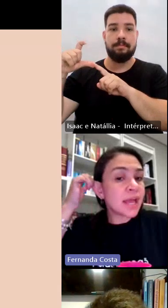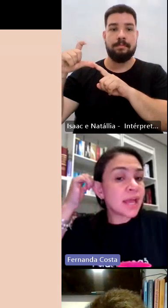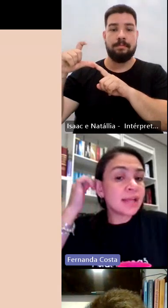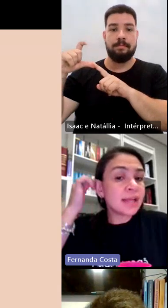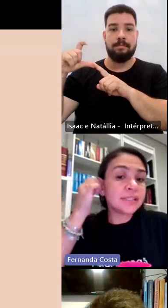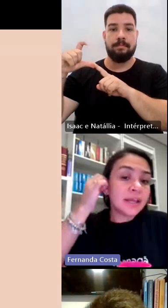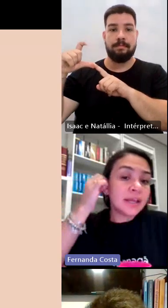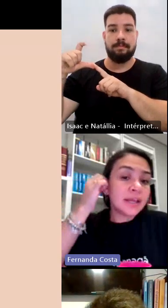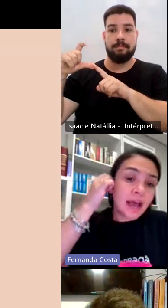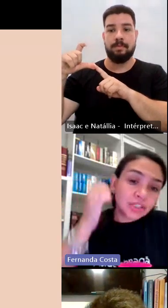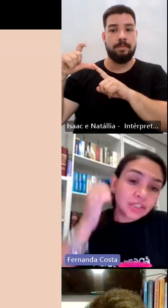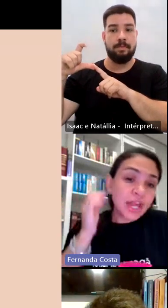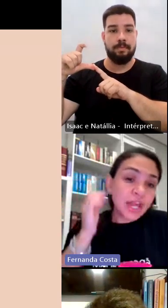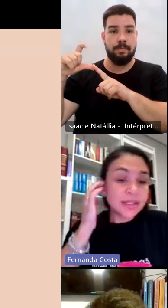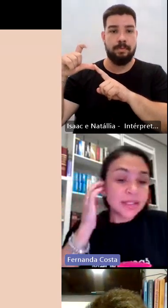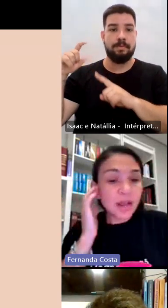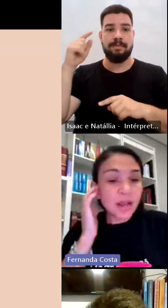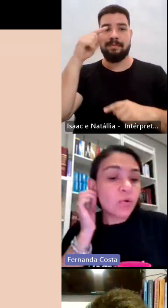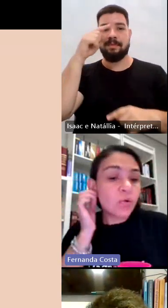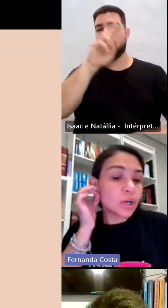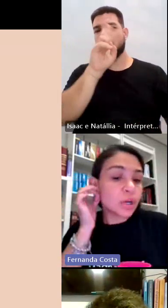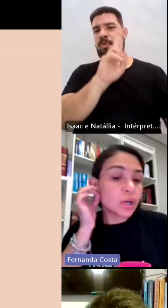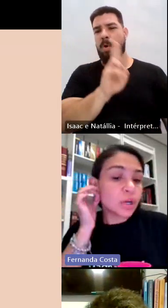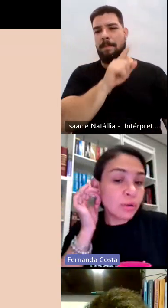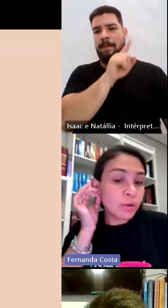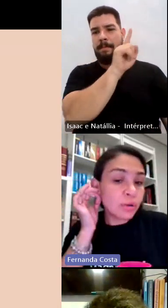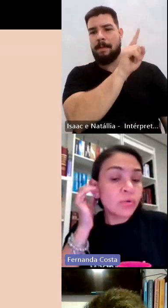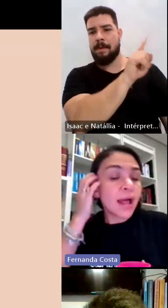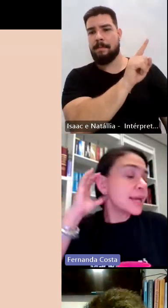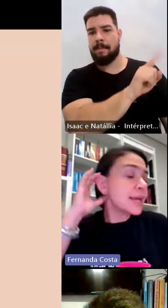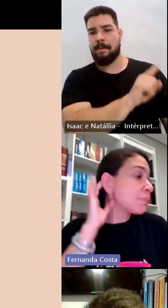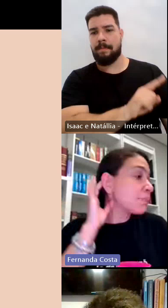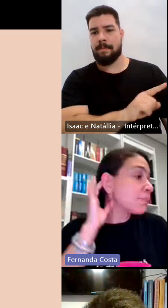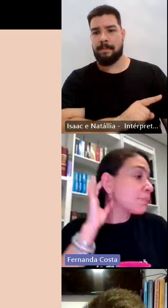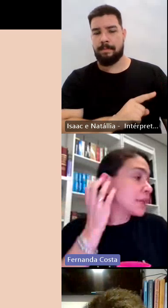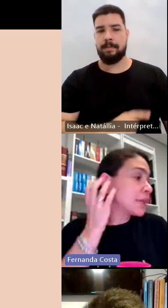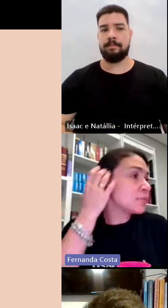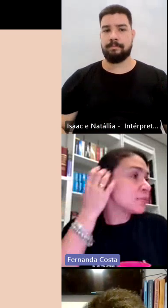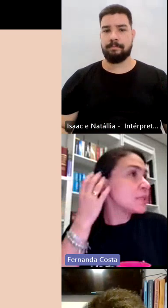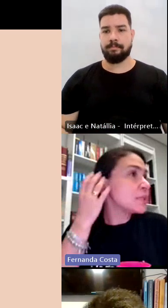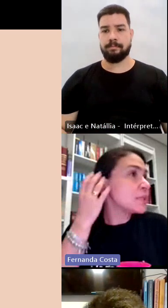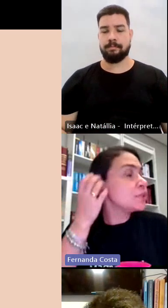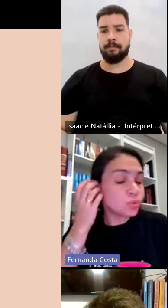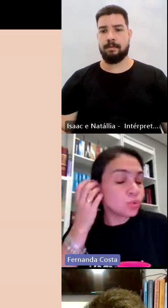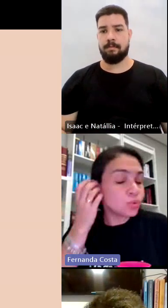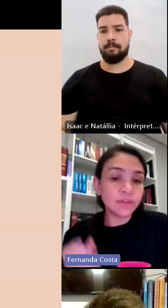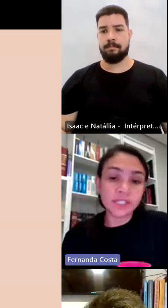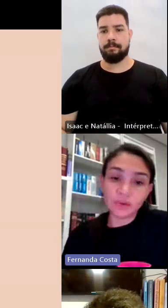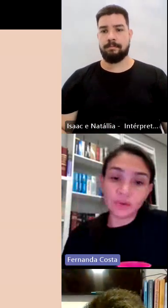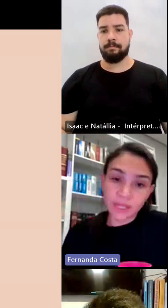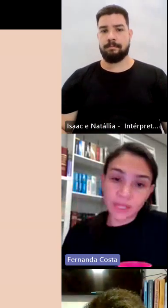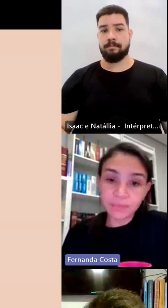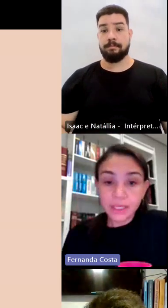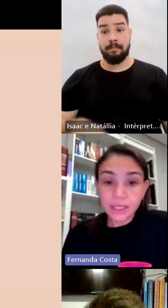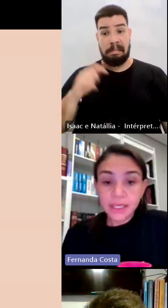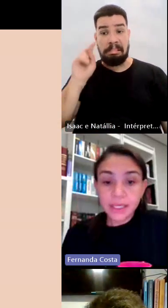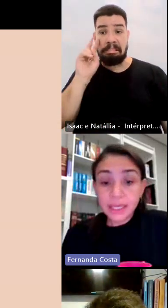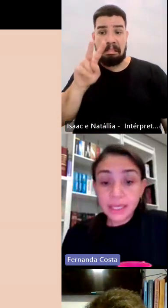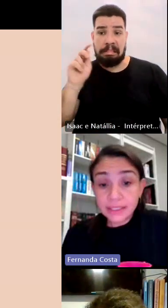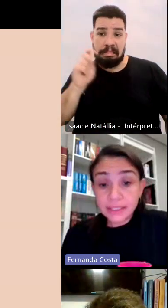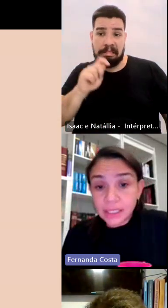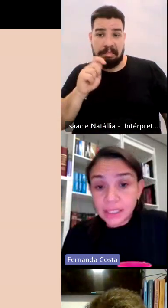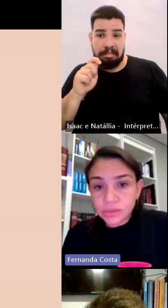Temos a hélice, a antihélice, a concha, o lóbulo auricular, que é essa parte mesmo, essa estrutura visível, né?